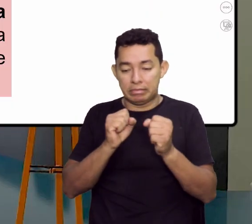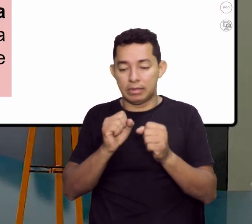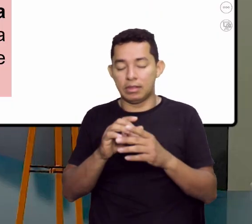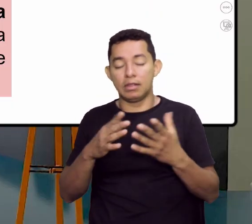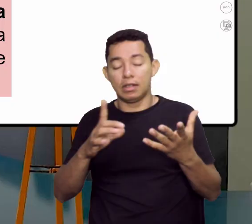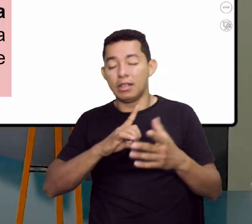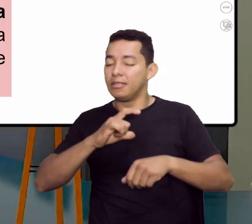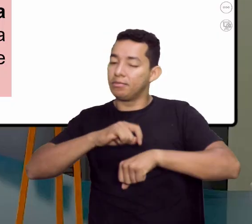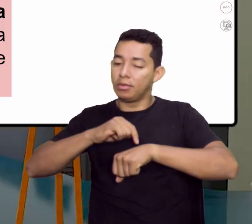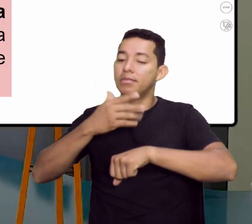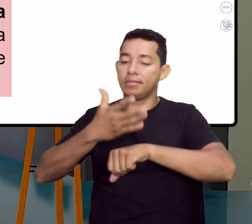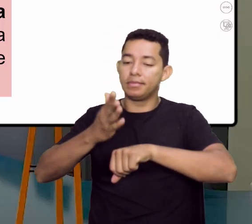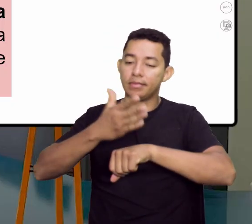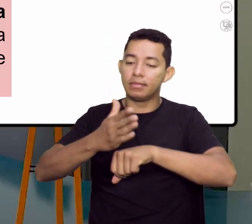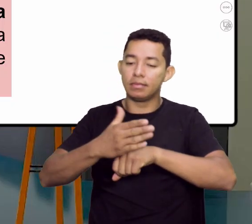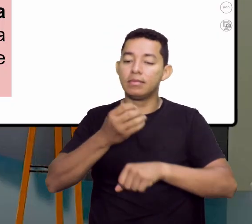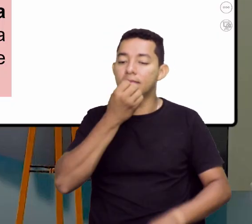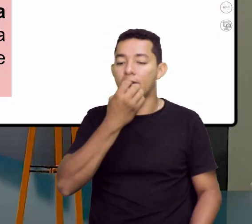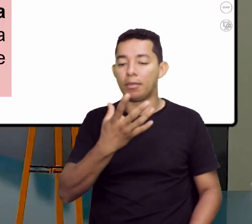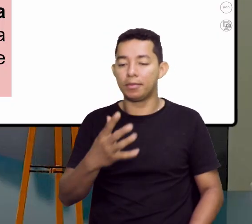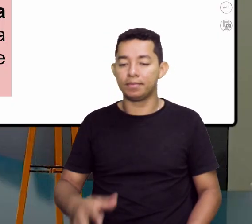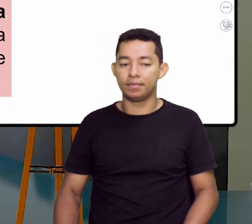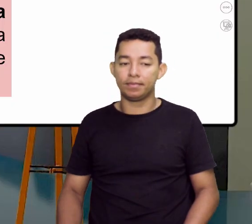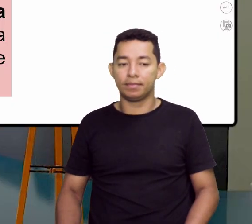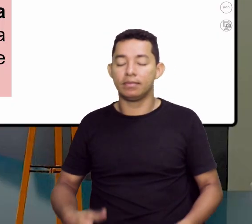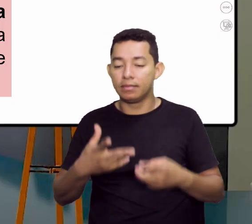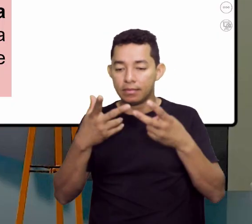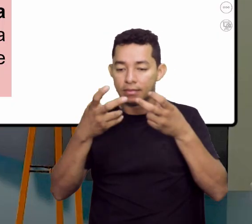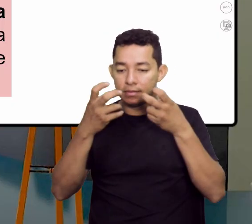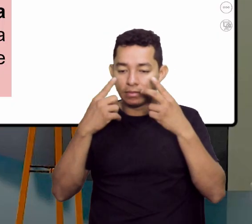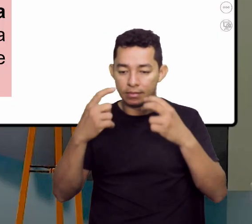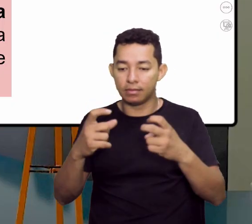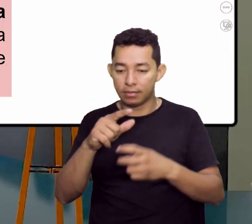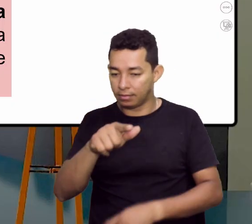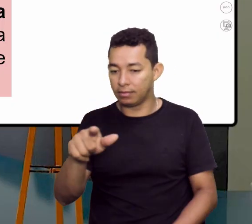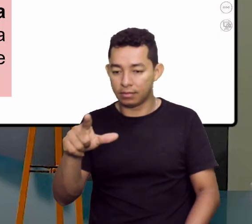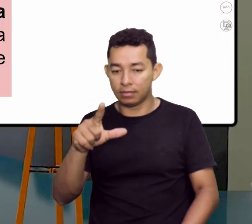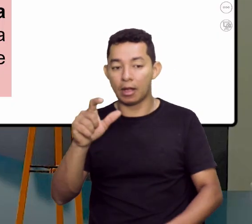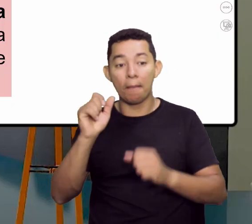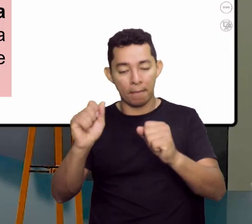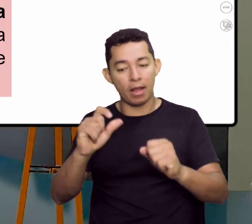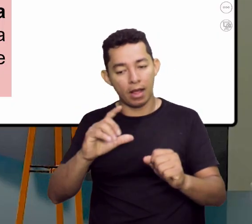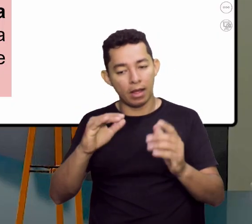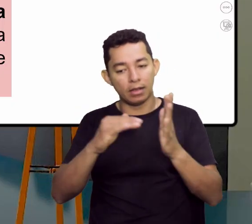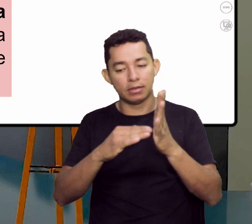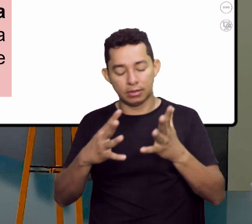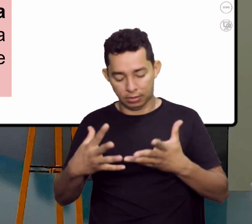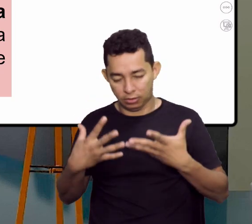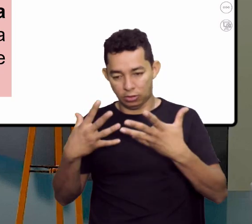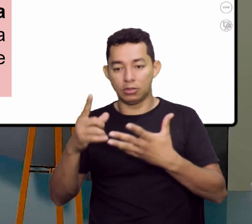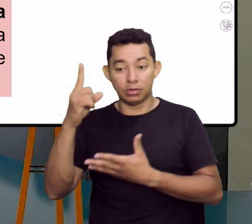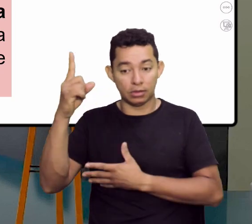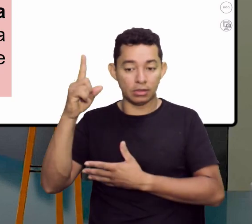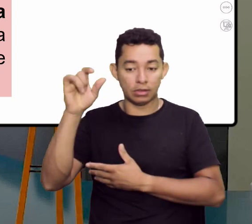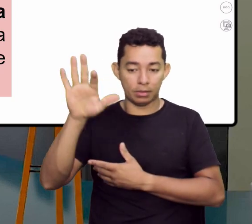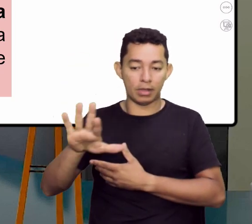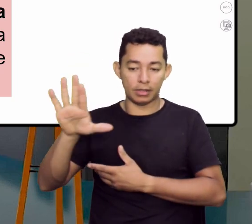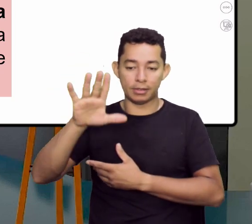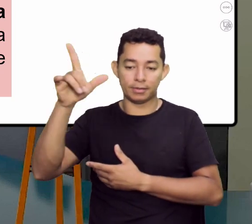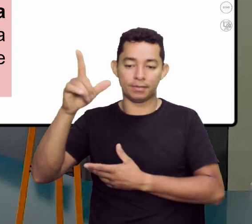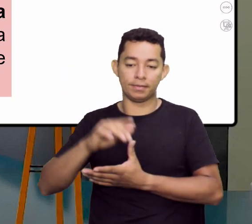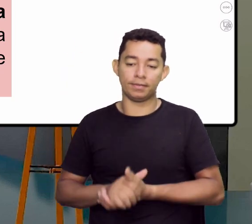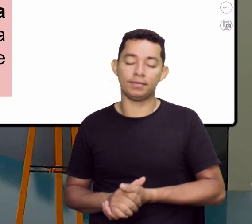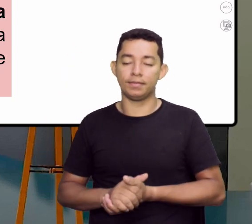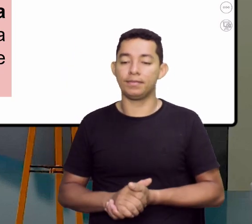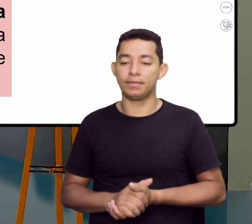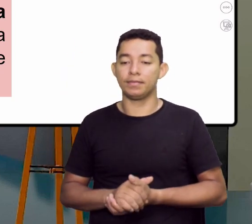de um pouquinho de prática, né? Vai ser interessante, você pode até se inspirar nessa imagem que está aí, ó, né?